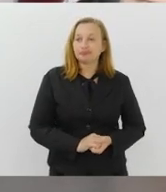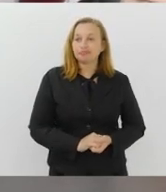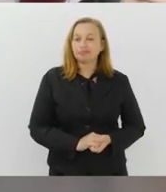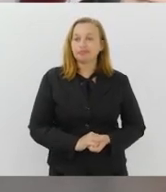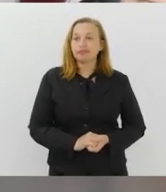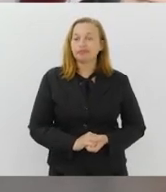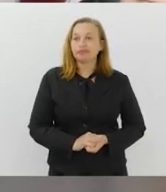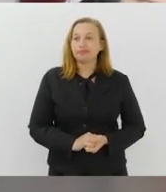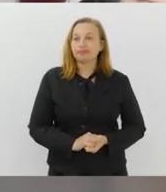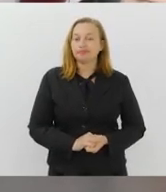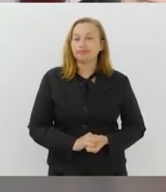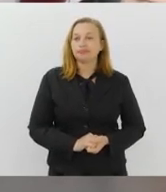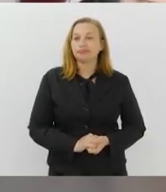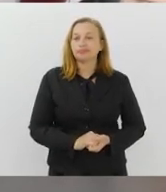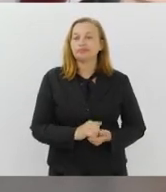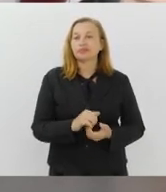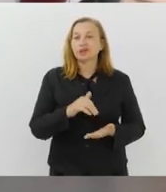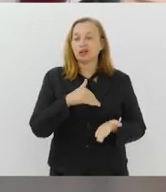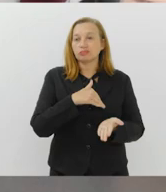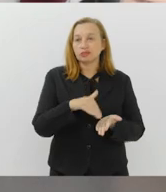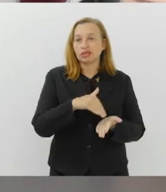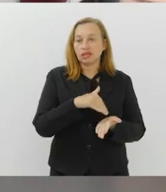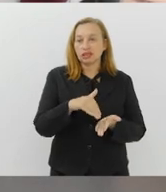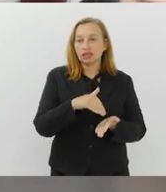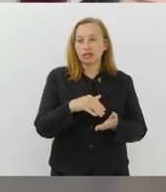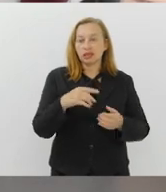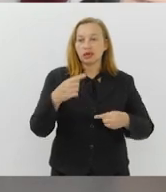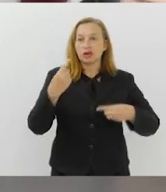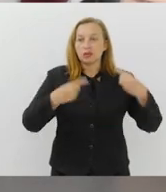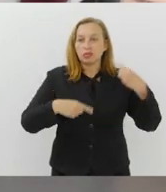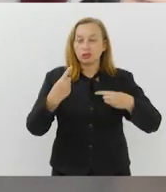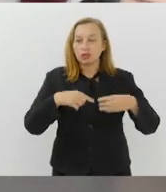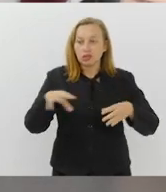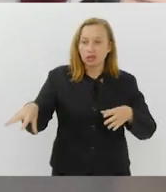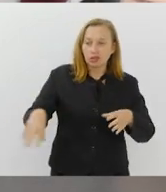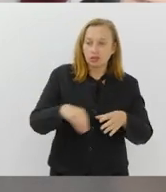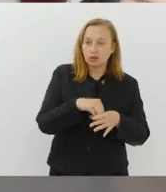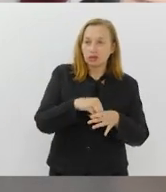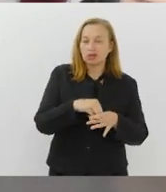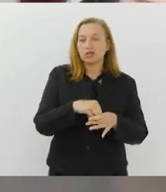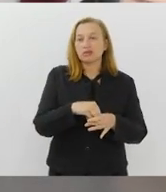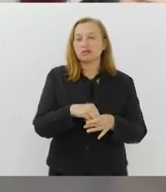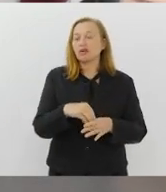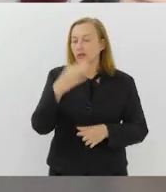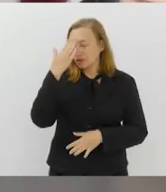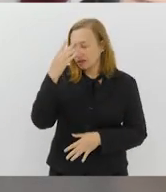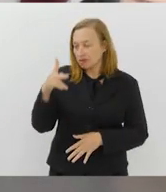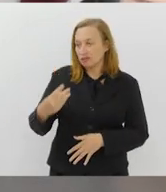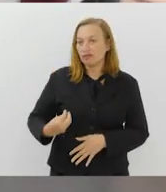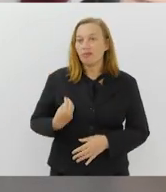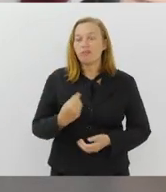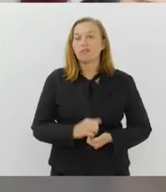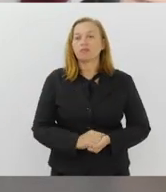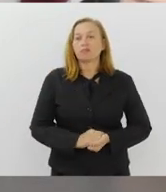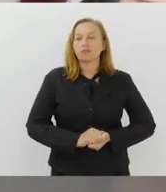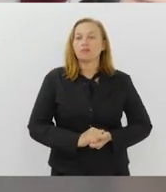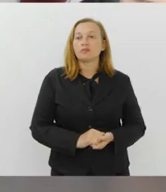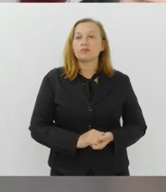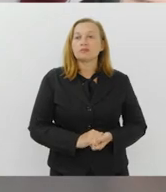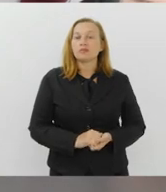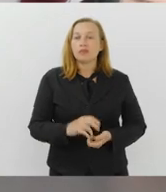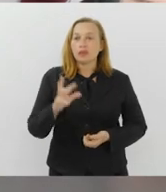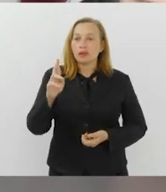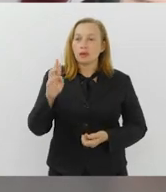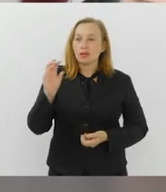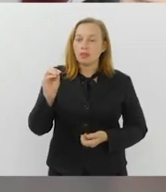com Deficiência, da Subsecretaria de Políticas Inclusivas, e está aqui hoje representando a OAB. Muito obrigado pela presença. Roberta